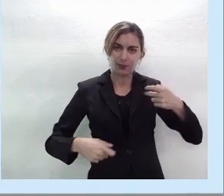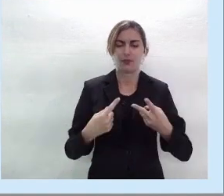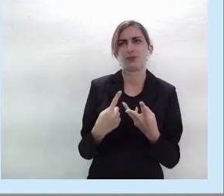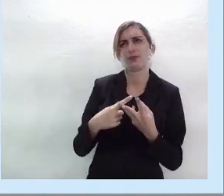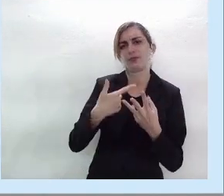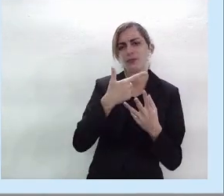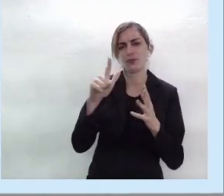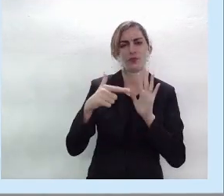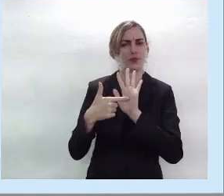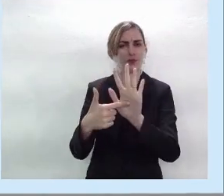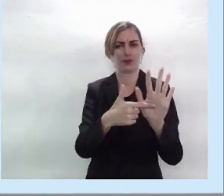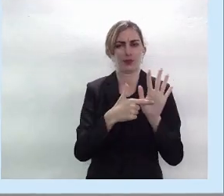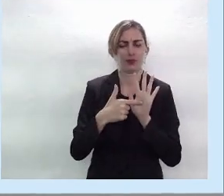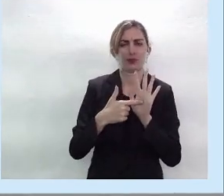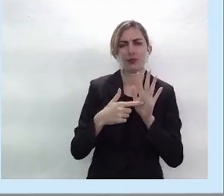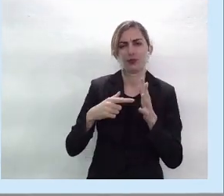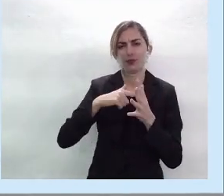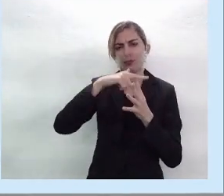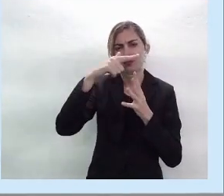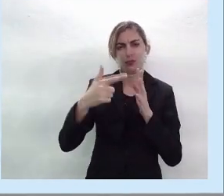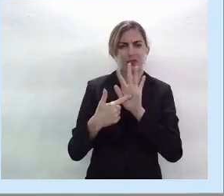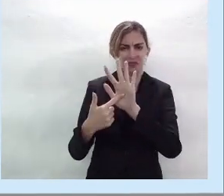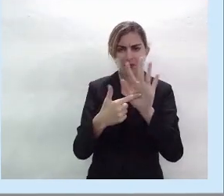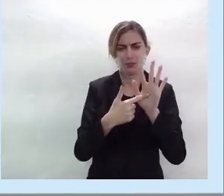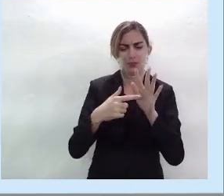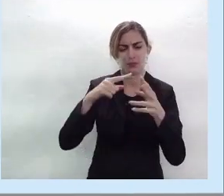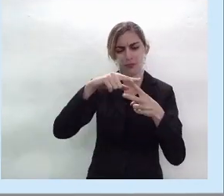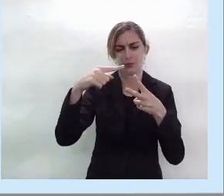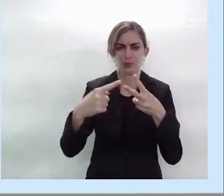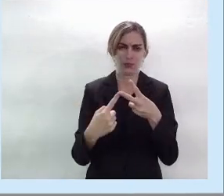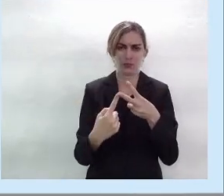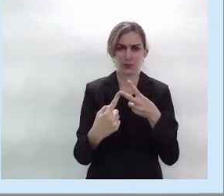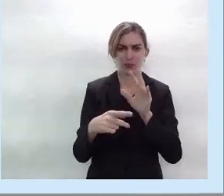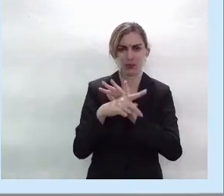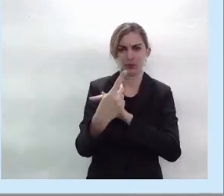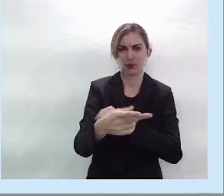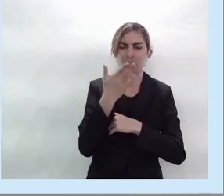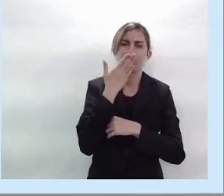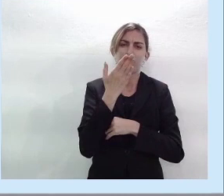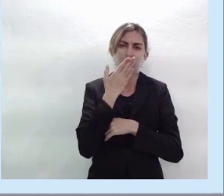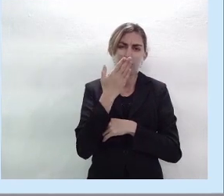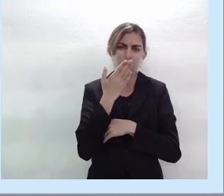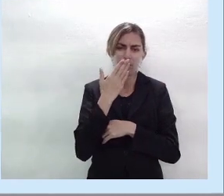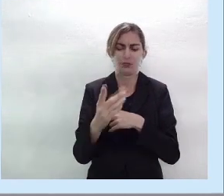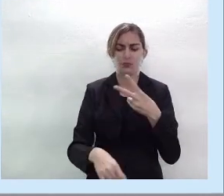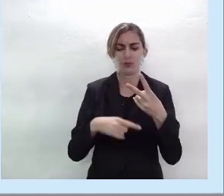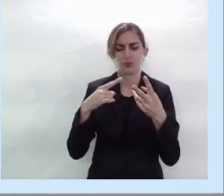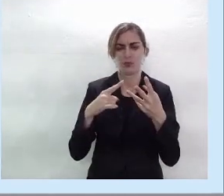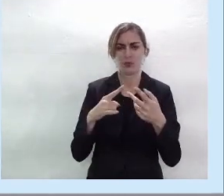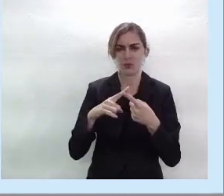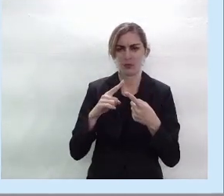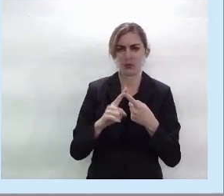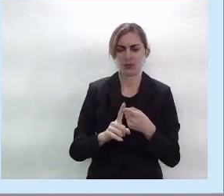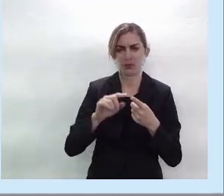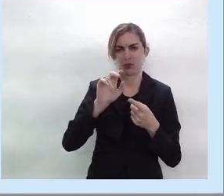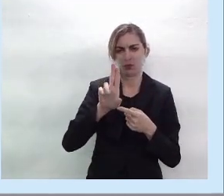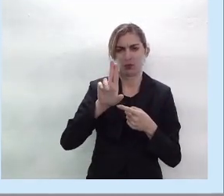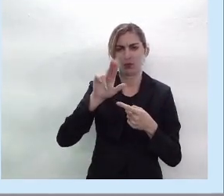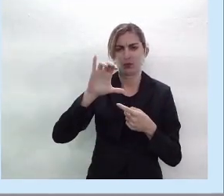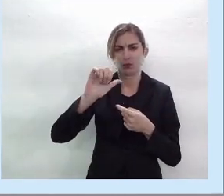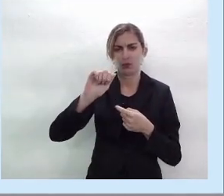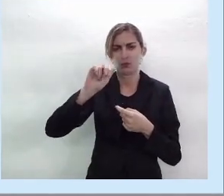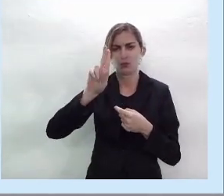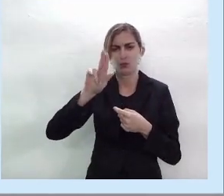as outras 3? Tem uma que, aliás, as 2 são de matrizes indígenas, né? Mas uma é a